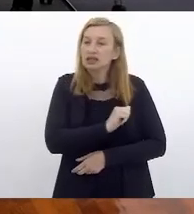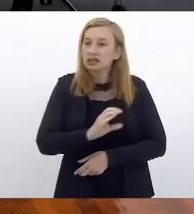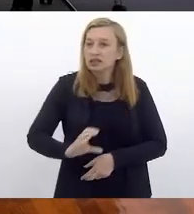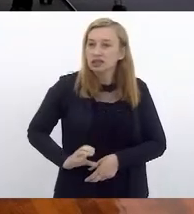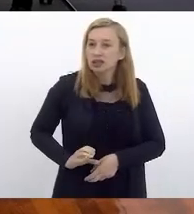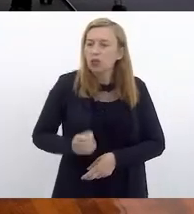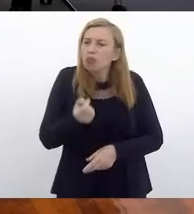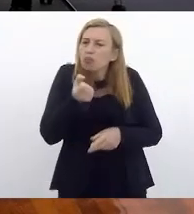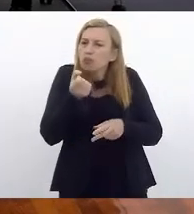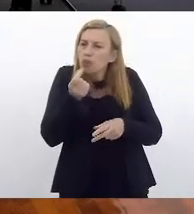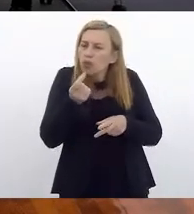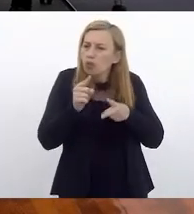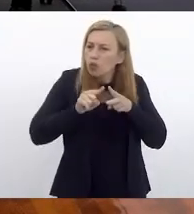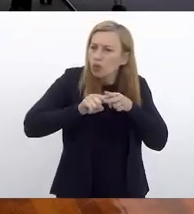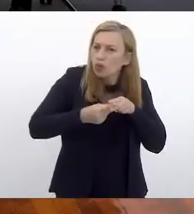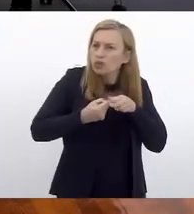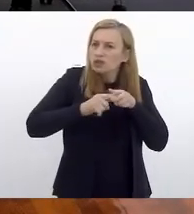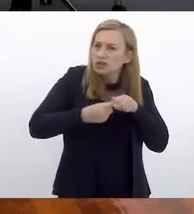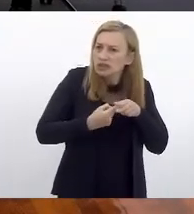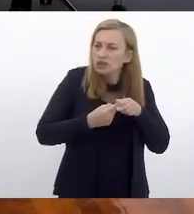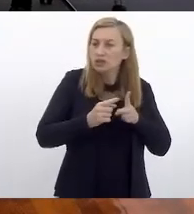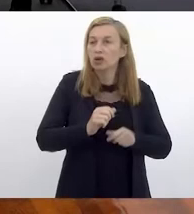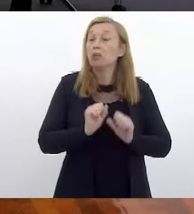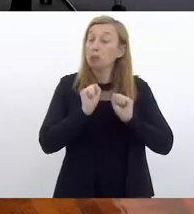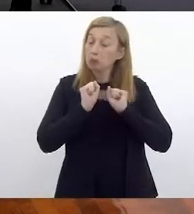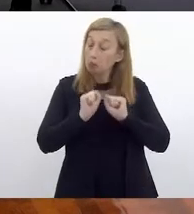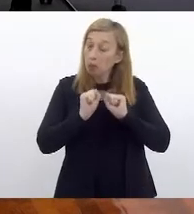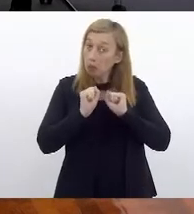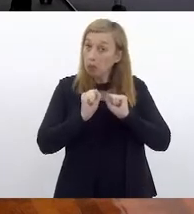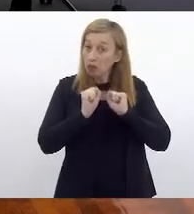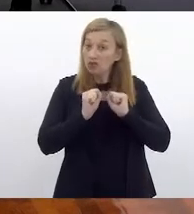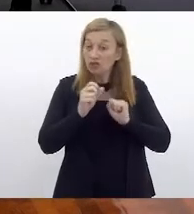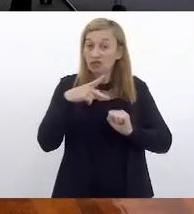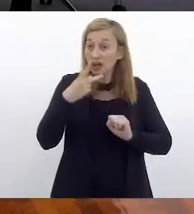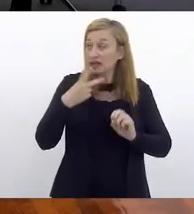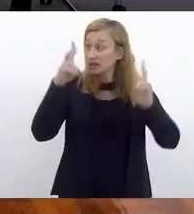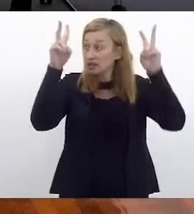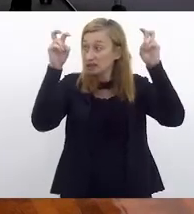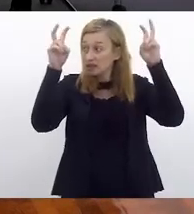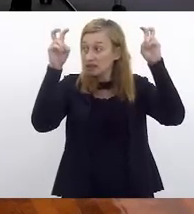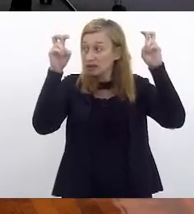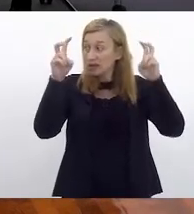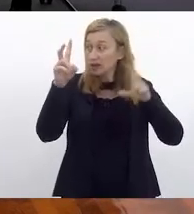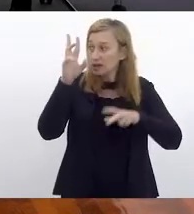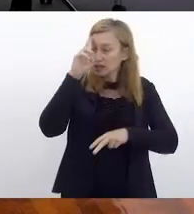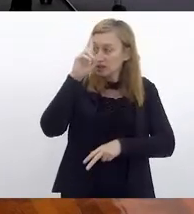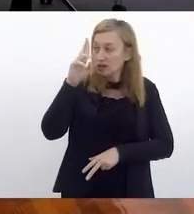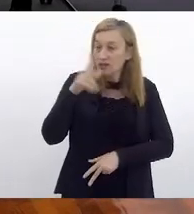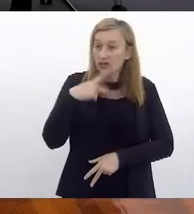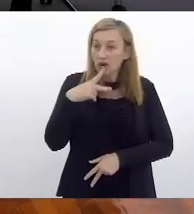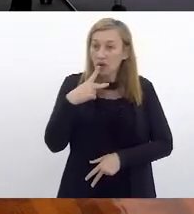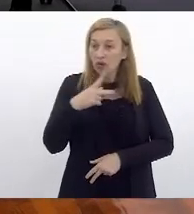pequeno ajuste, pode tratar desse tema que a senhora colocou. O que diz lá?